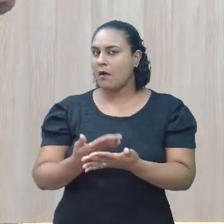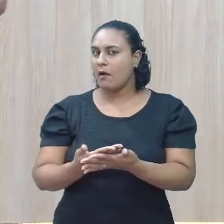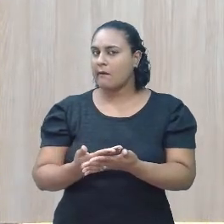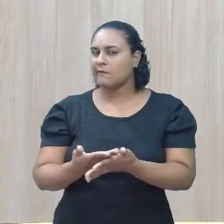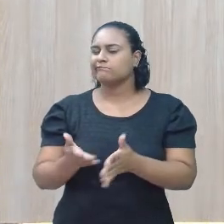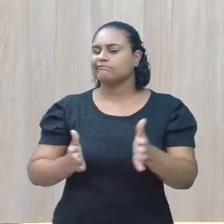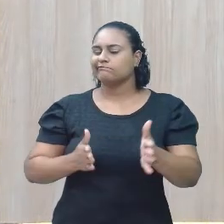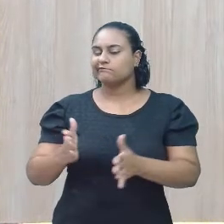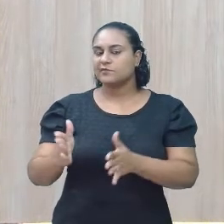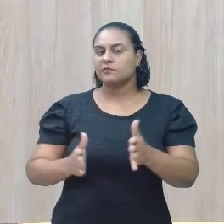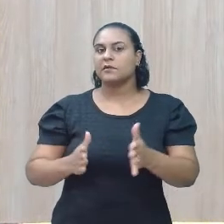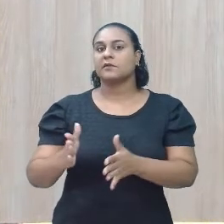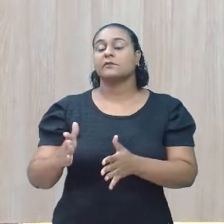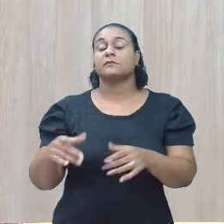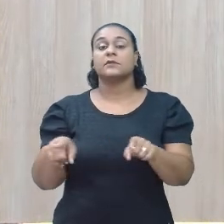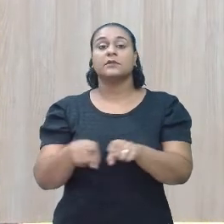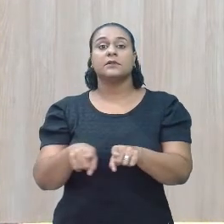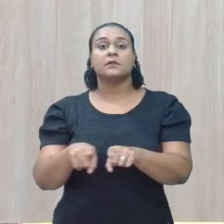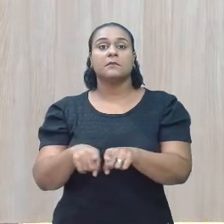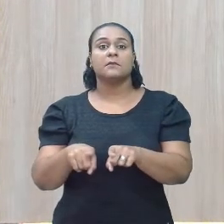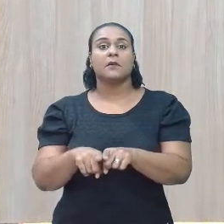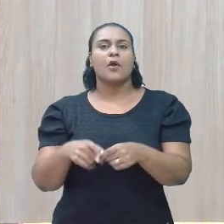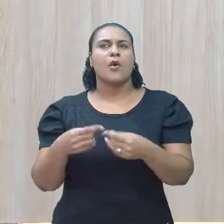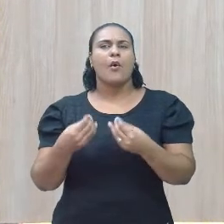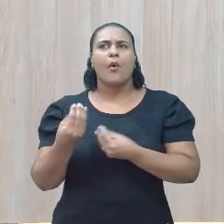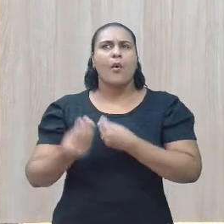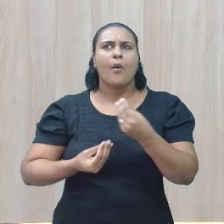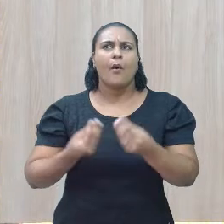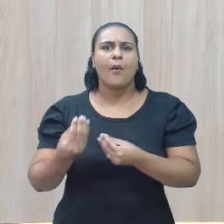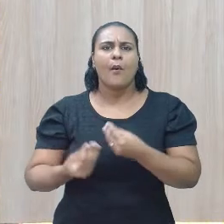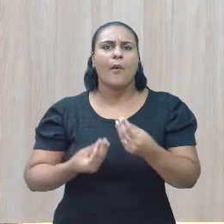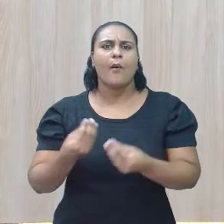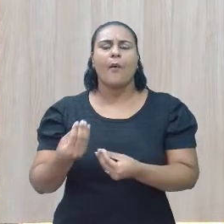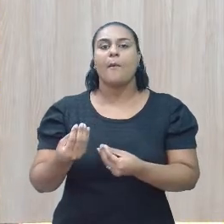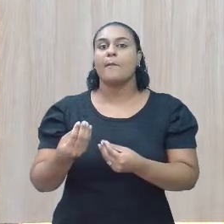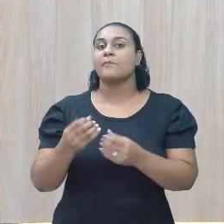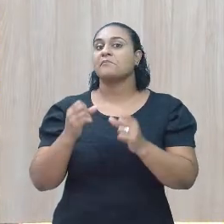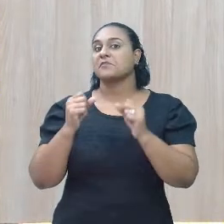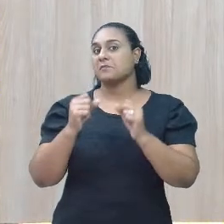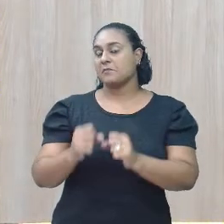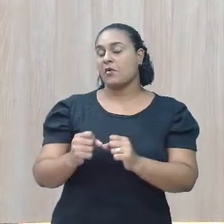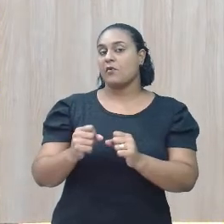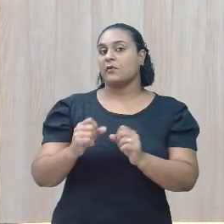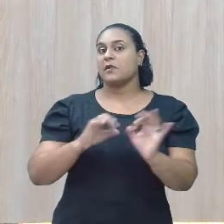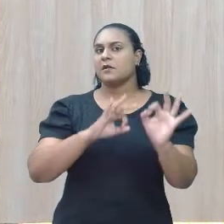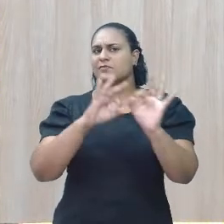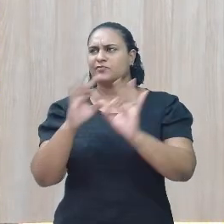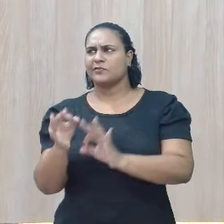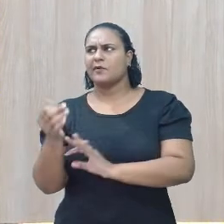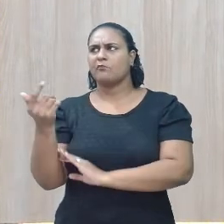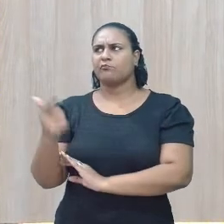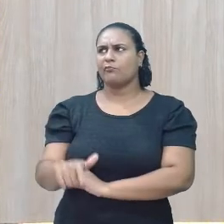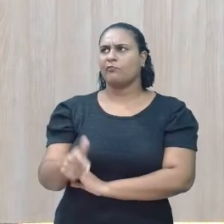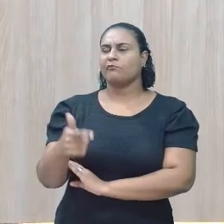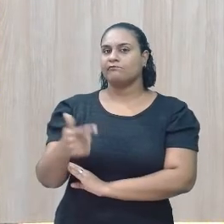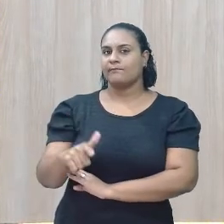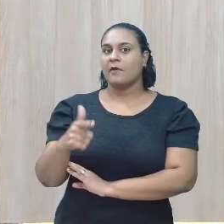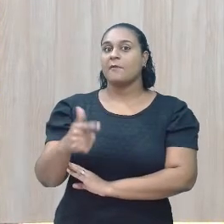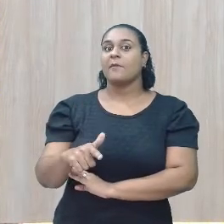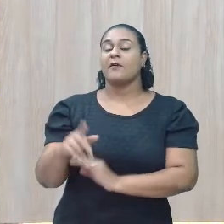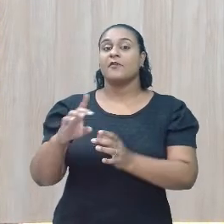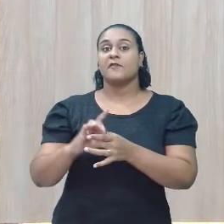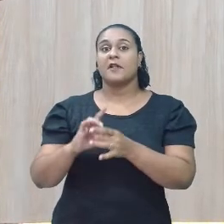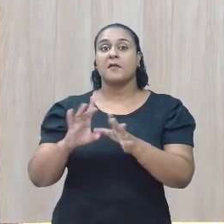momento, um pouco também de como é a dinâmica da nossa aula, de como é que você pode rever essa aula quando ela estiver no nosso canal no